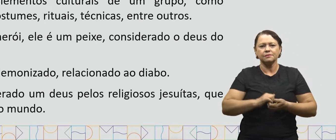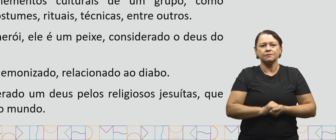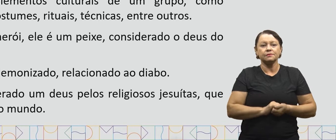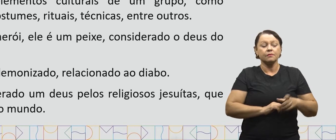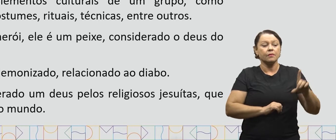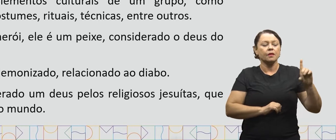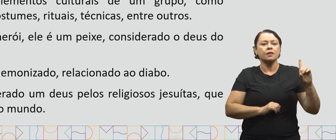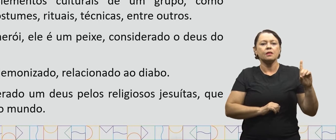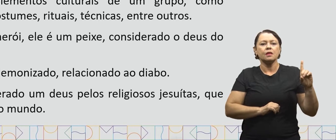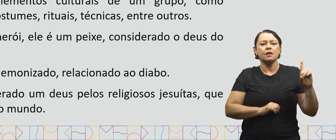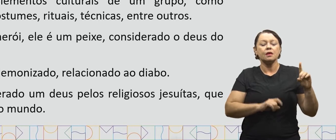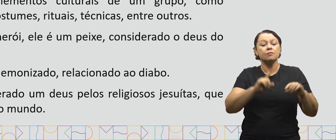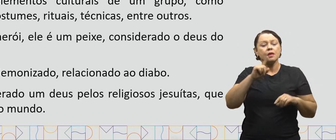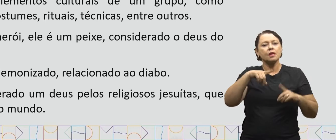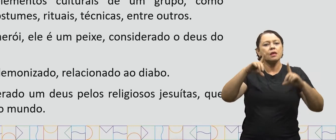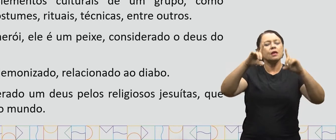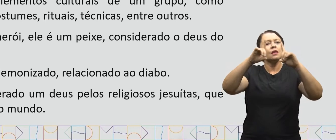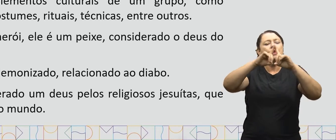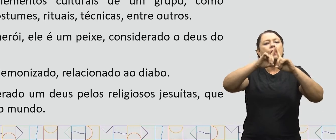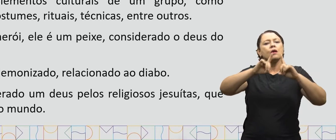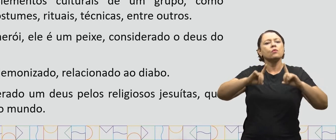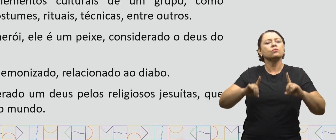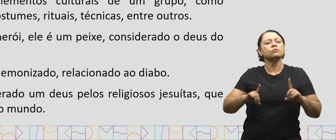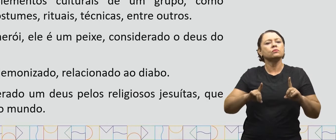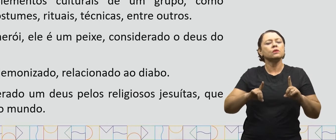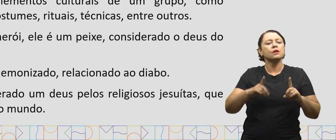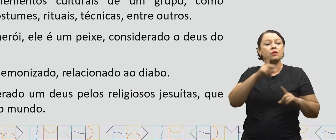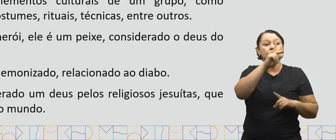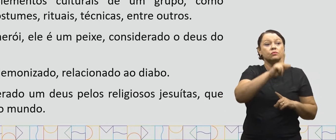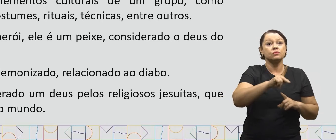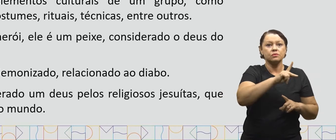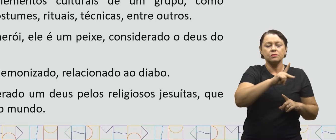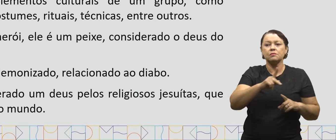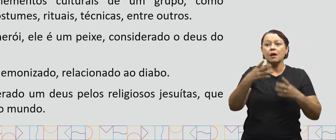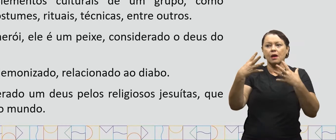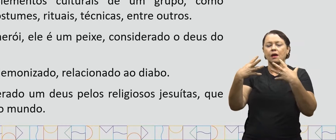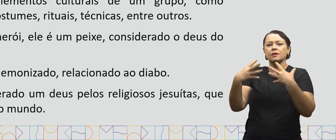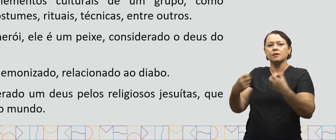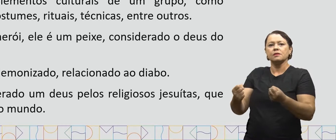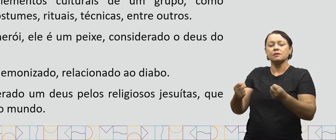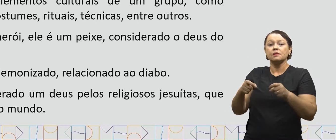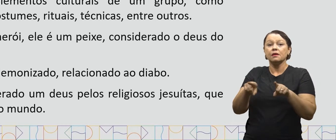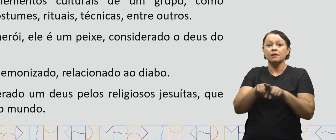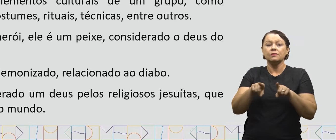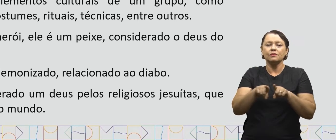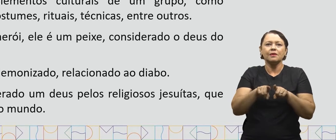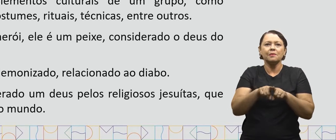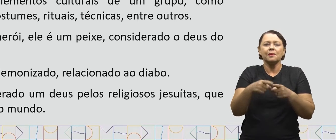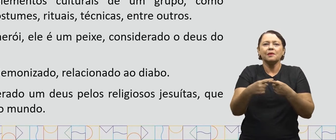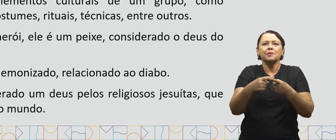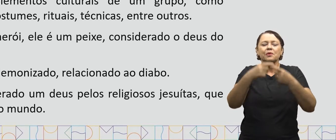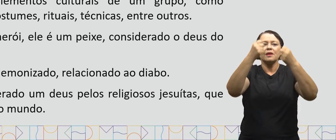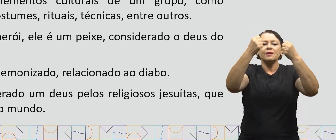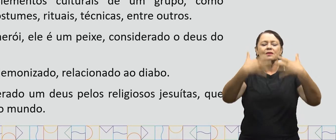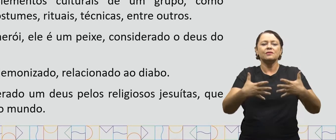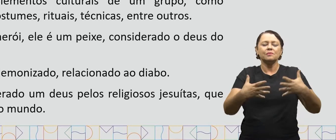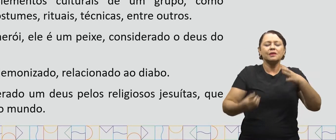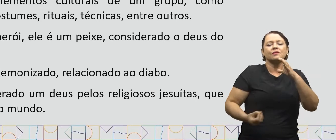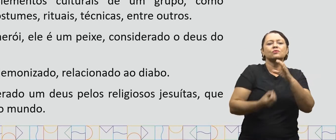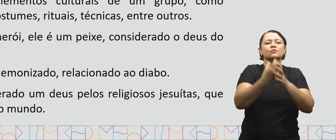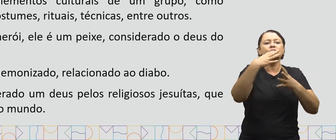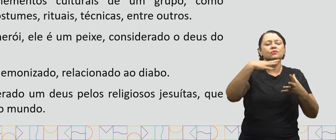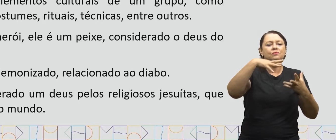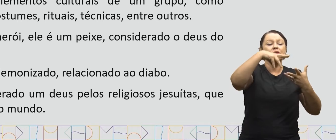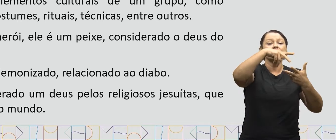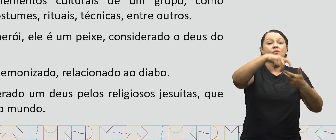D, que ele é considerado um deus pelos religiosos jesuítas, que explicaria a criação do mundo.